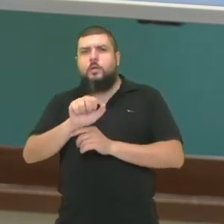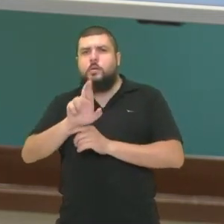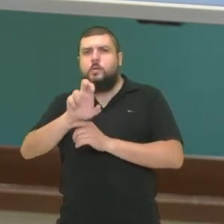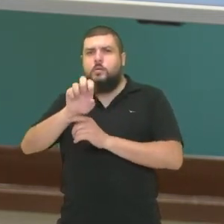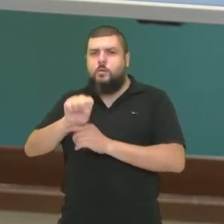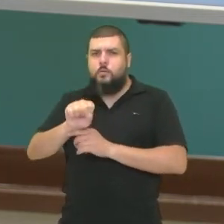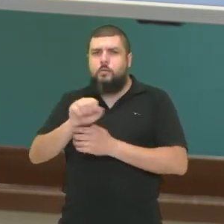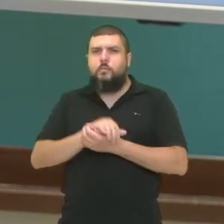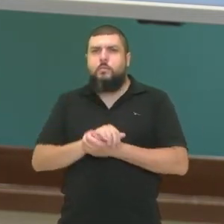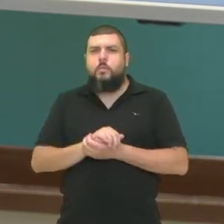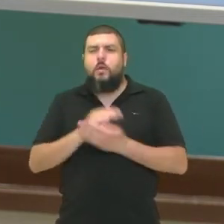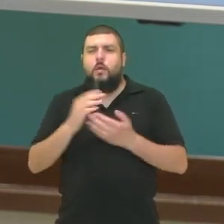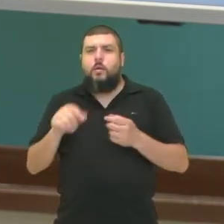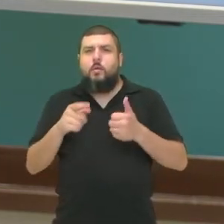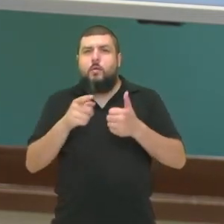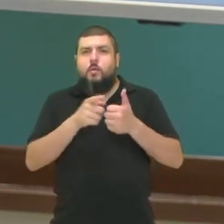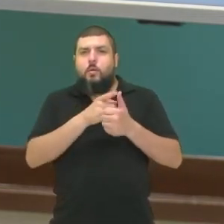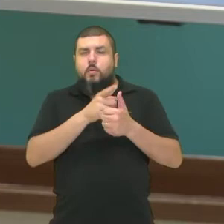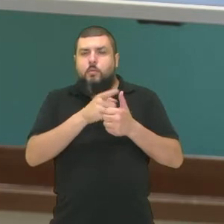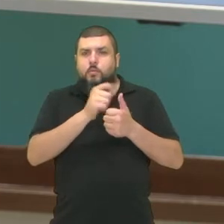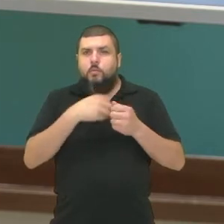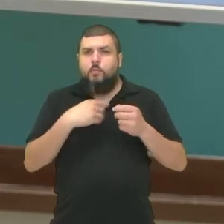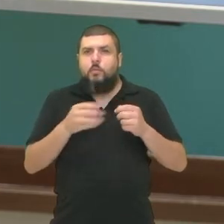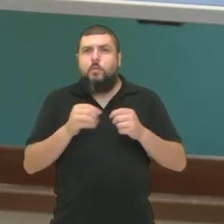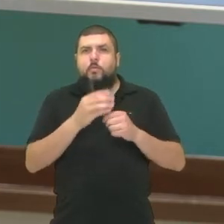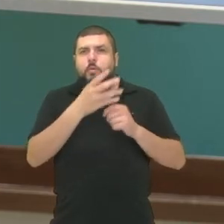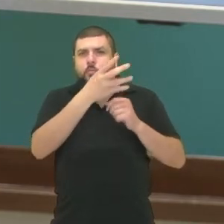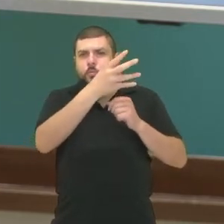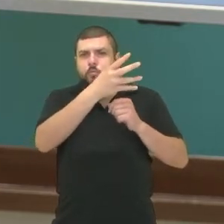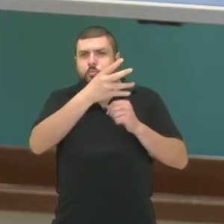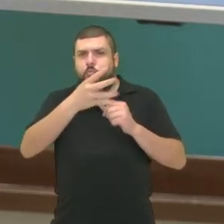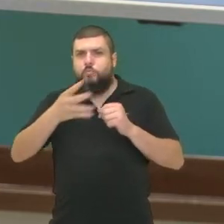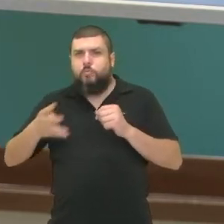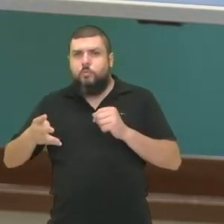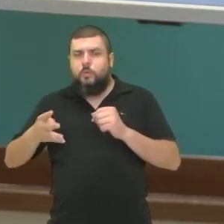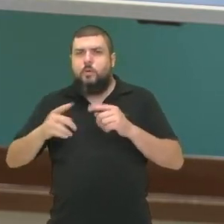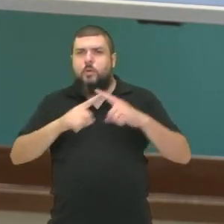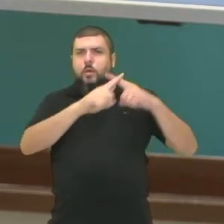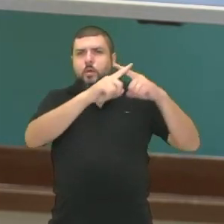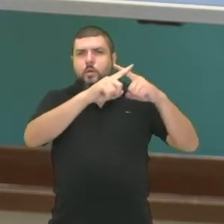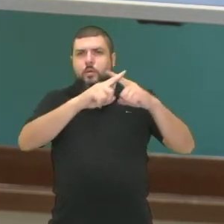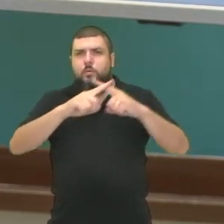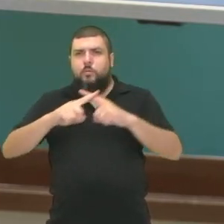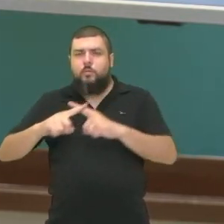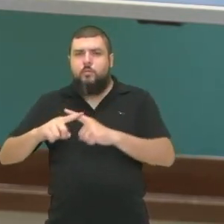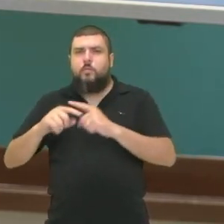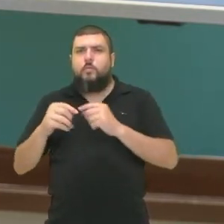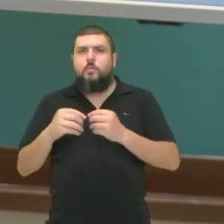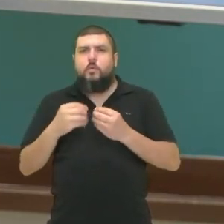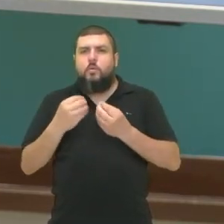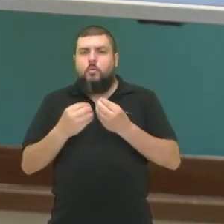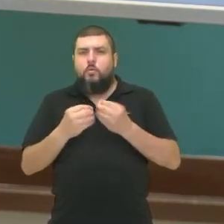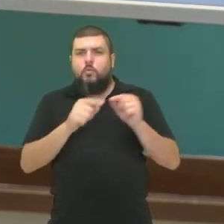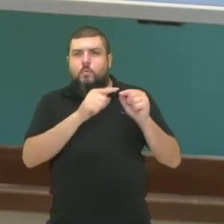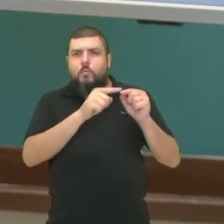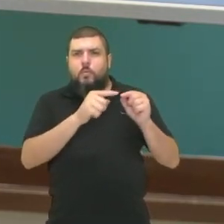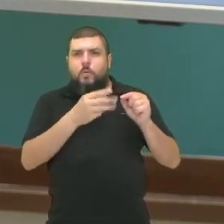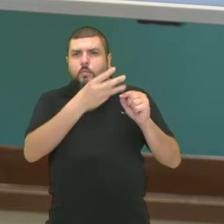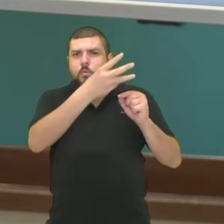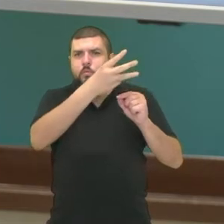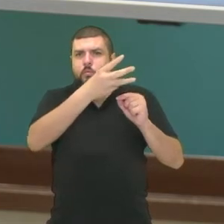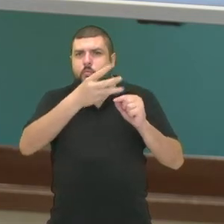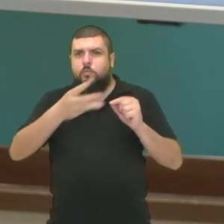diagonais principais, aonde fica o sinal que der a multiplicação, são as três diagonais